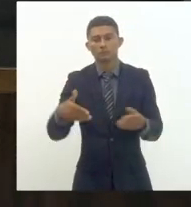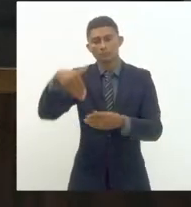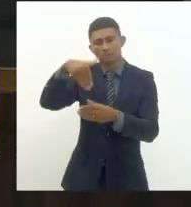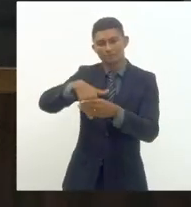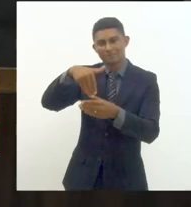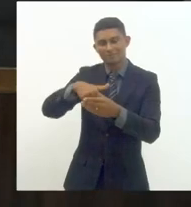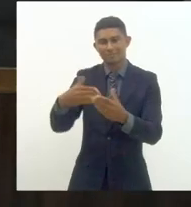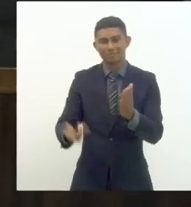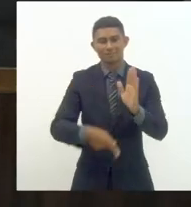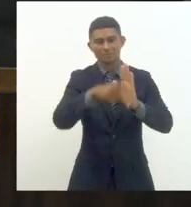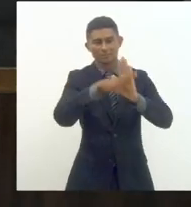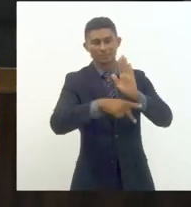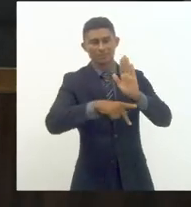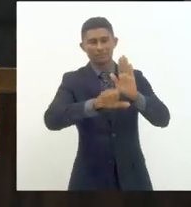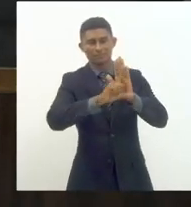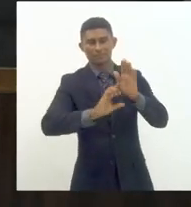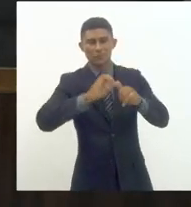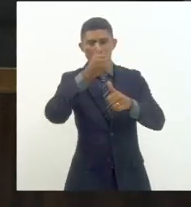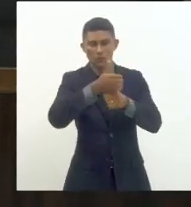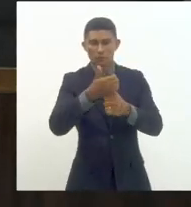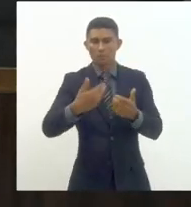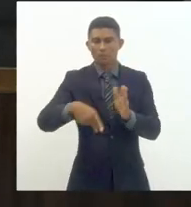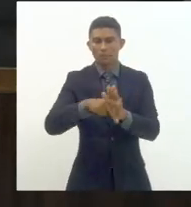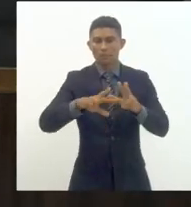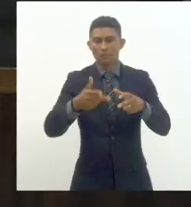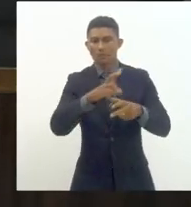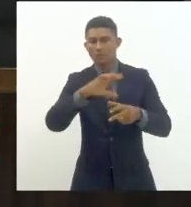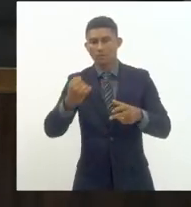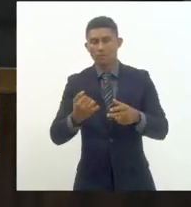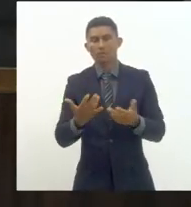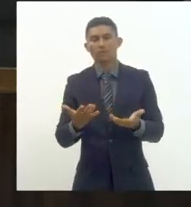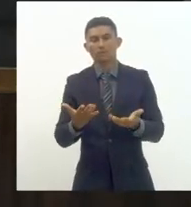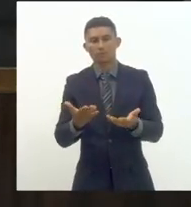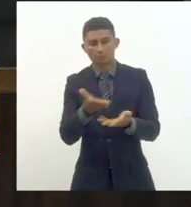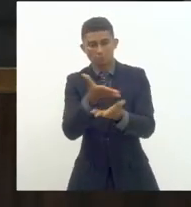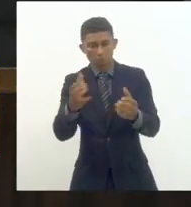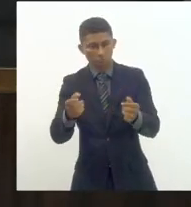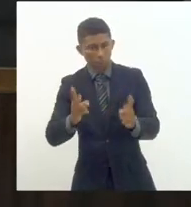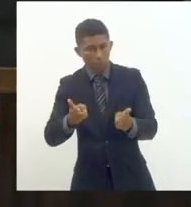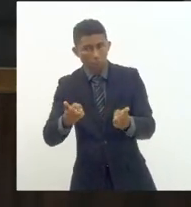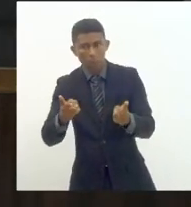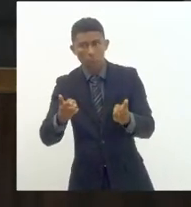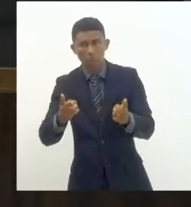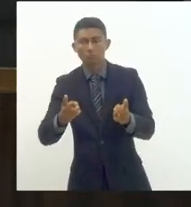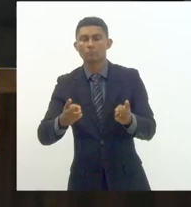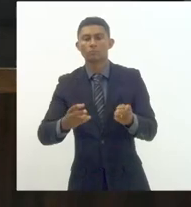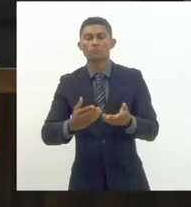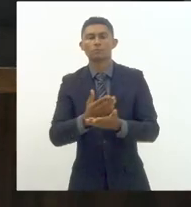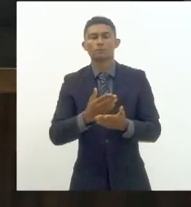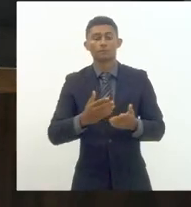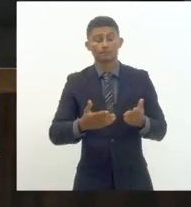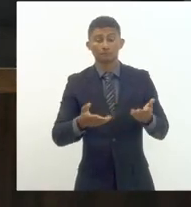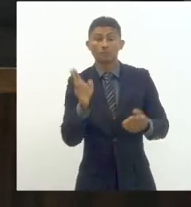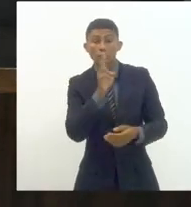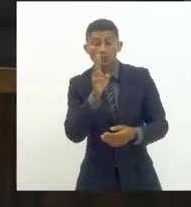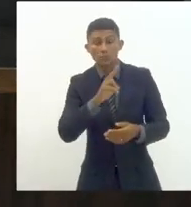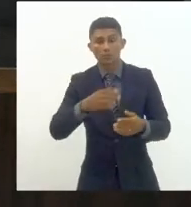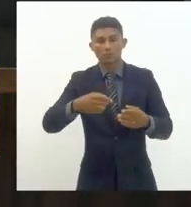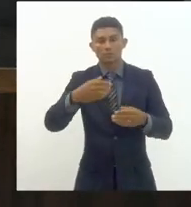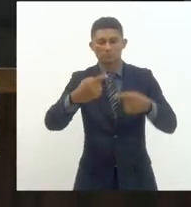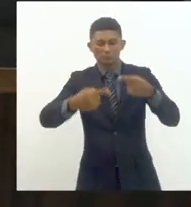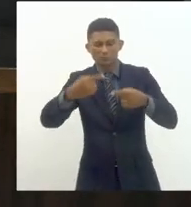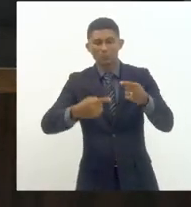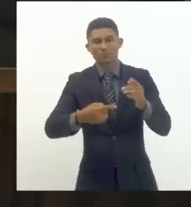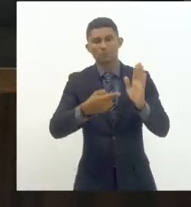votação, substitutivo da CCJ, senhores que aprovam, nesse como estão, aprovado. Declaração de voto. Ao final aqui, faltam dois. Em regime de urgência, em discussão, único projeto de